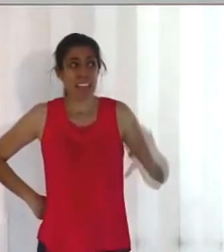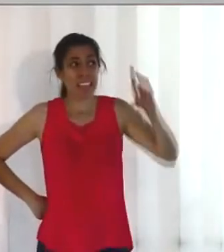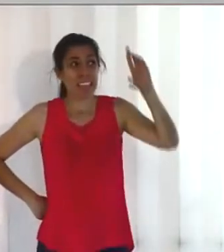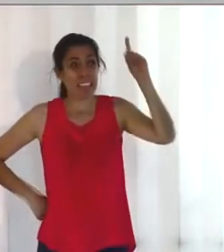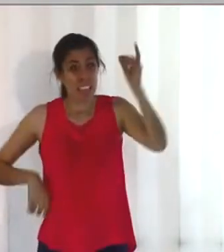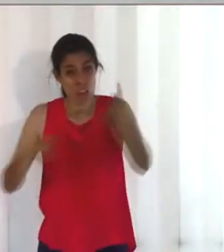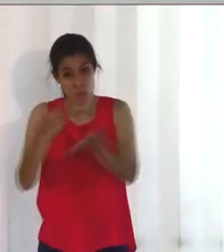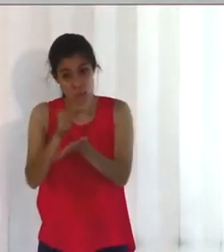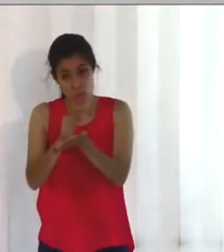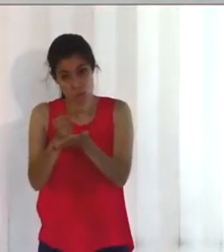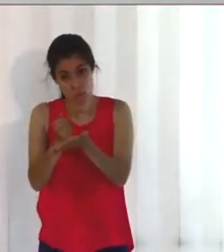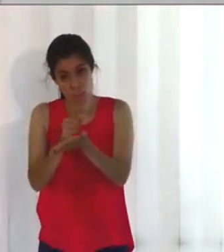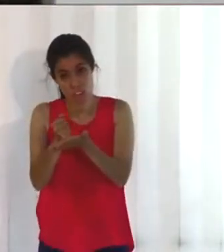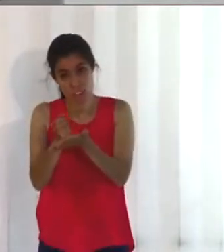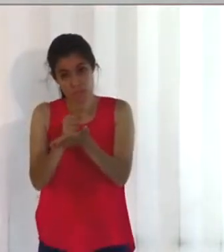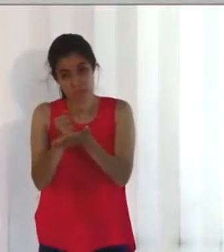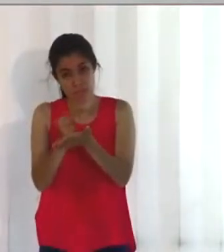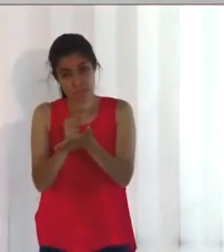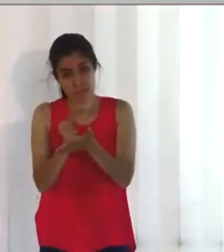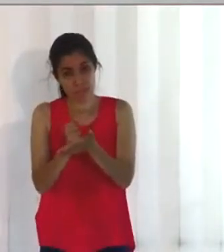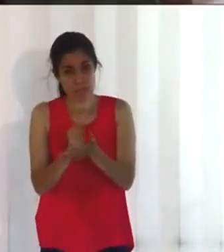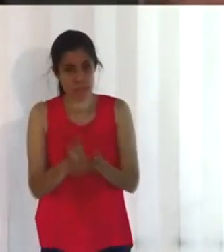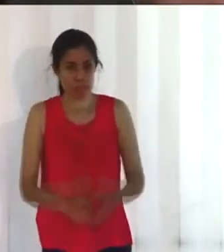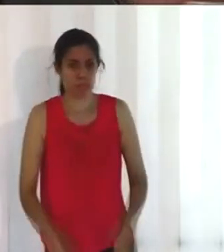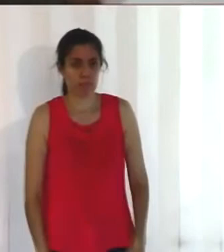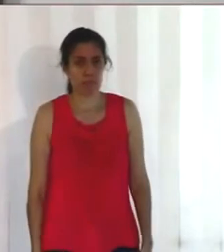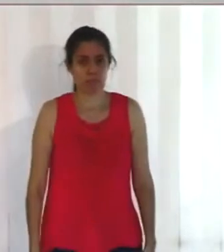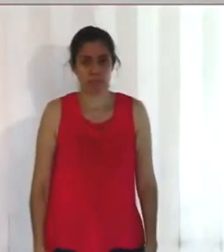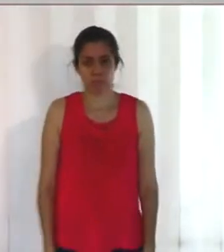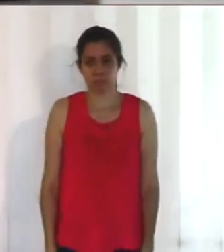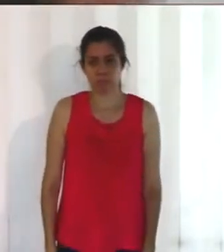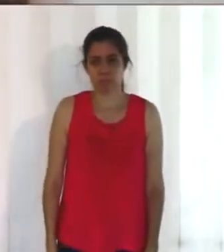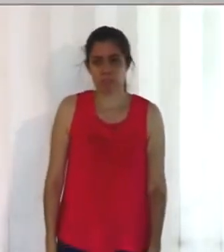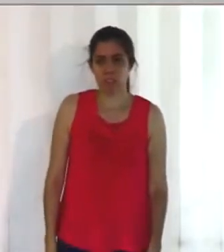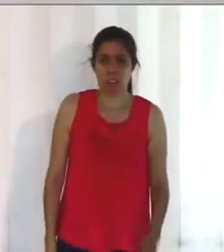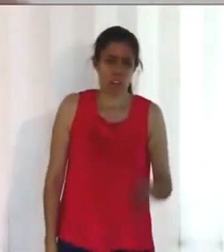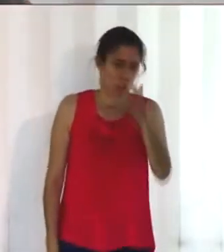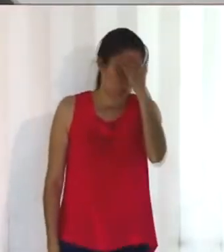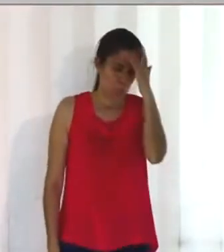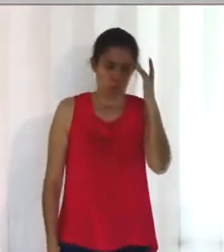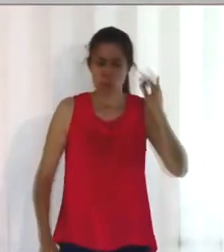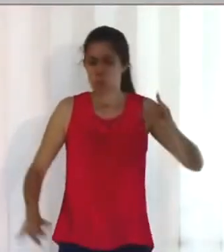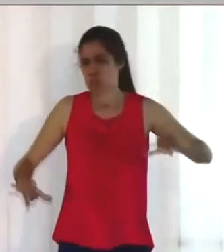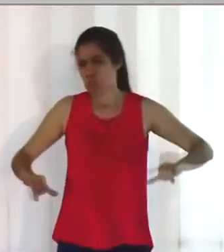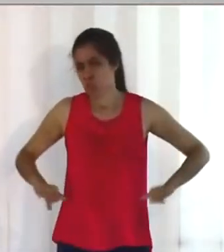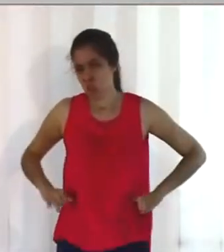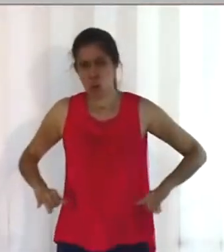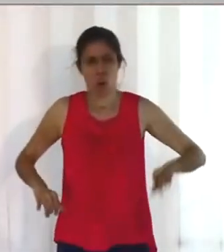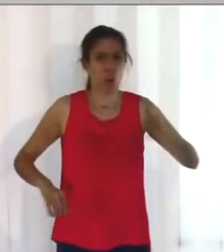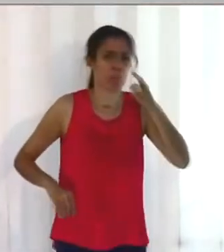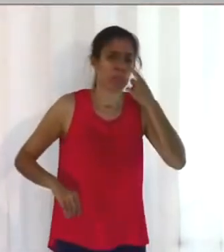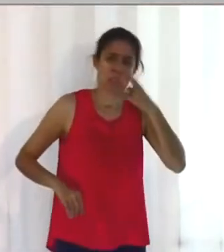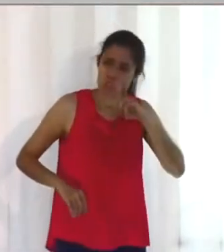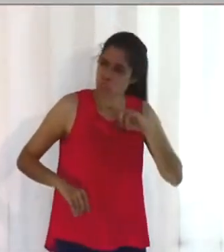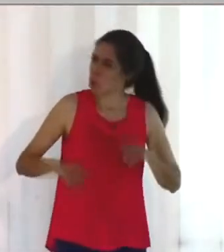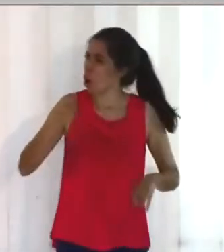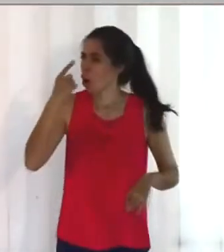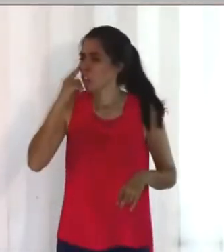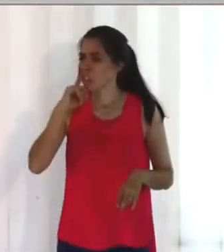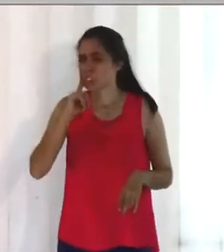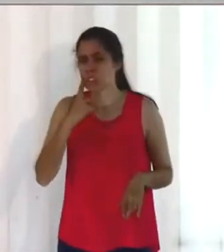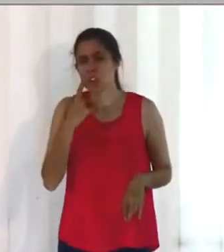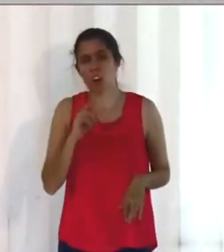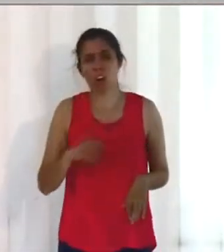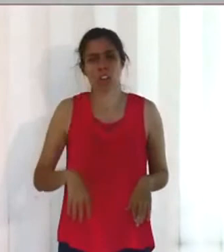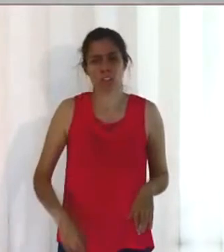tudo e todos. Se o mundo lamenta, chora, sofre, não consegue entender um Deus